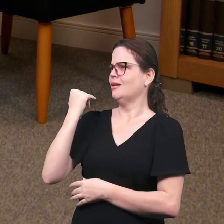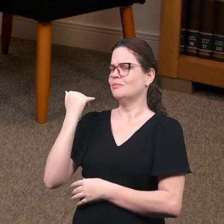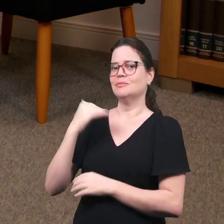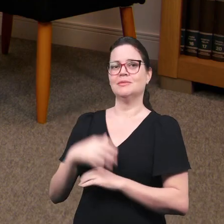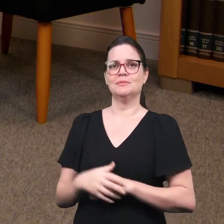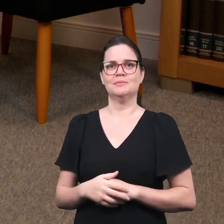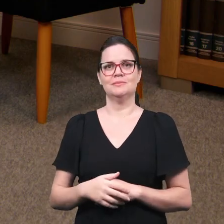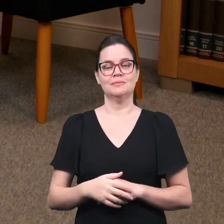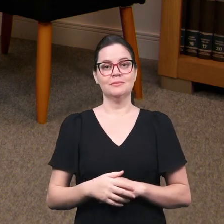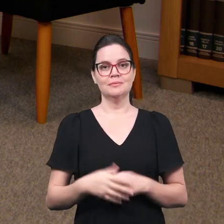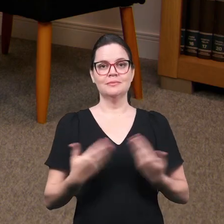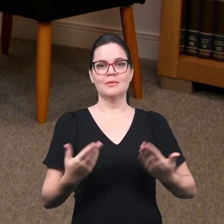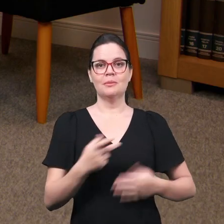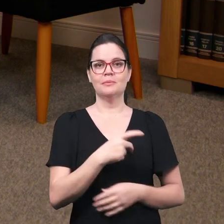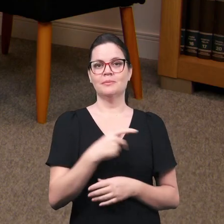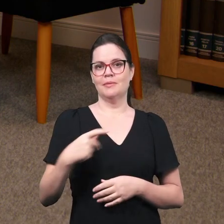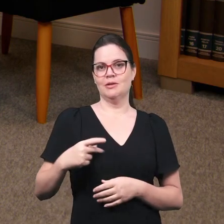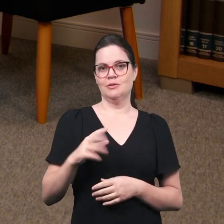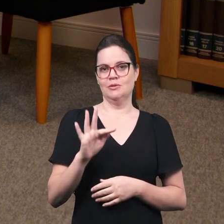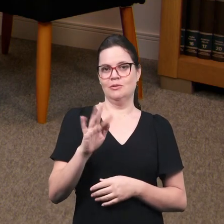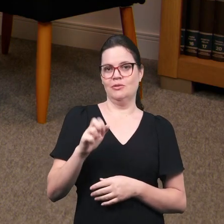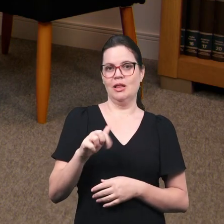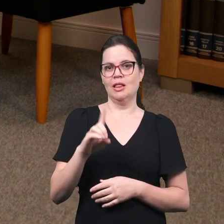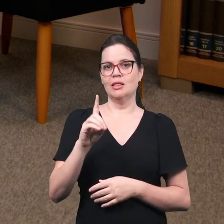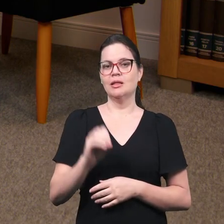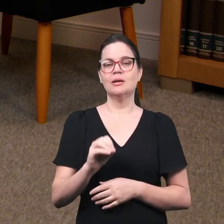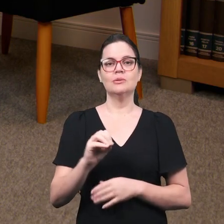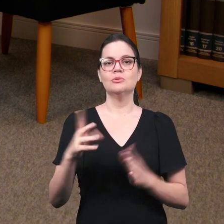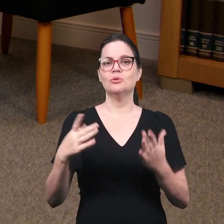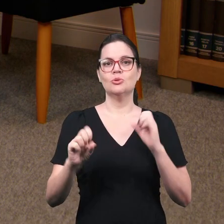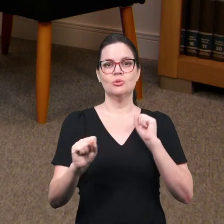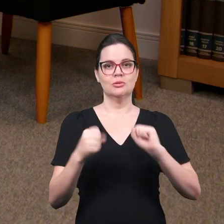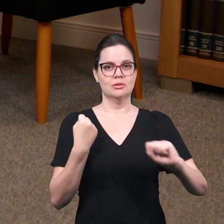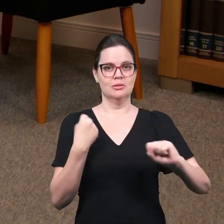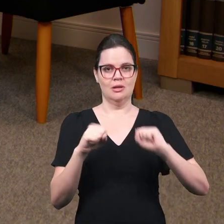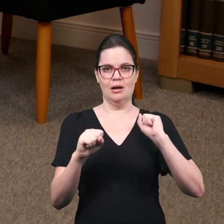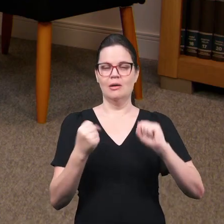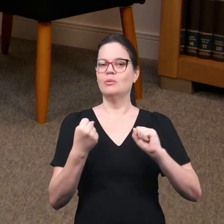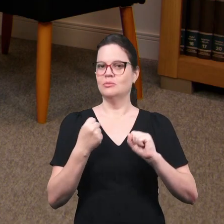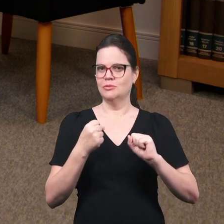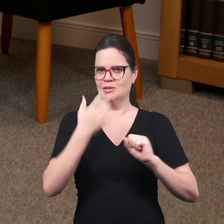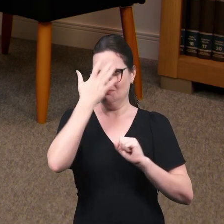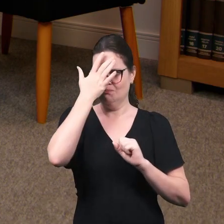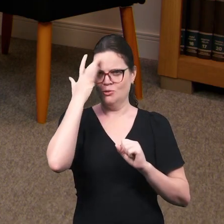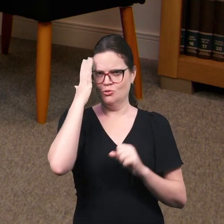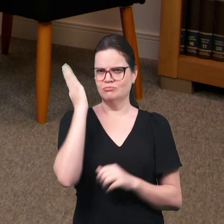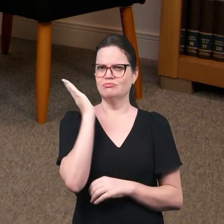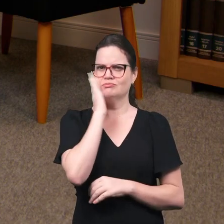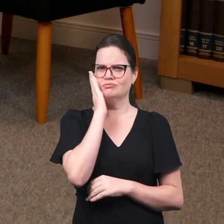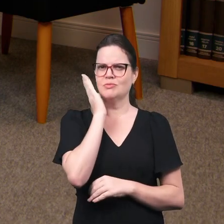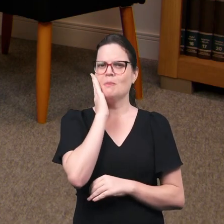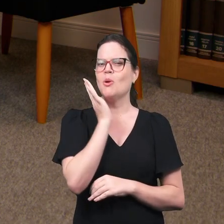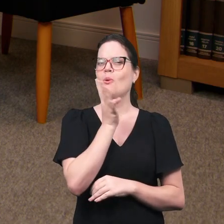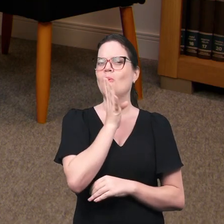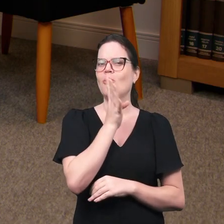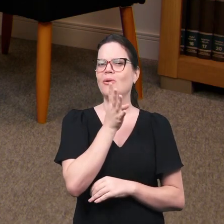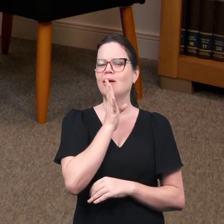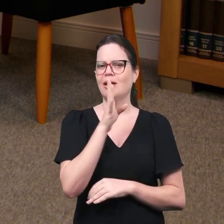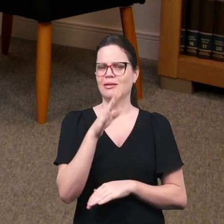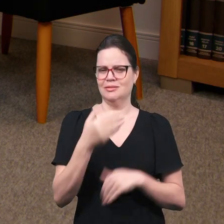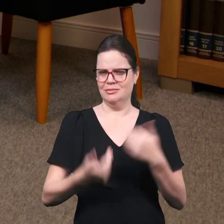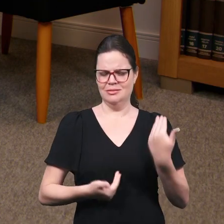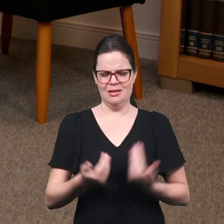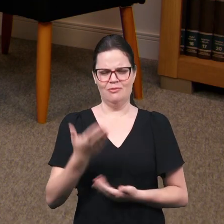conheces. Pastor Fernando, este Salmo 139, ele é bem conhecido do servo do Senhor, daqueles